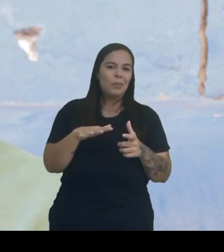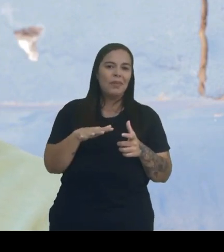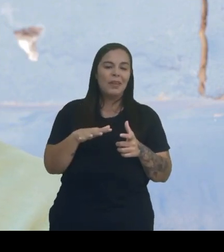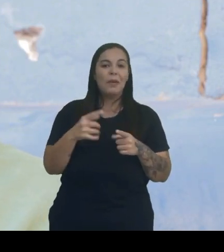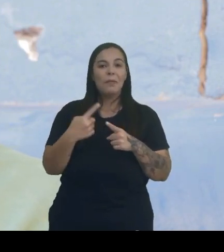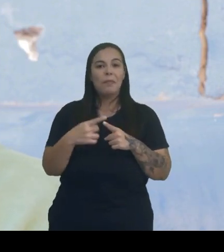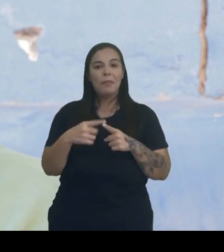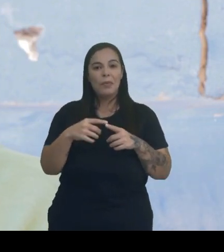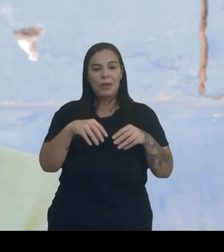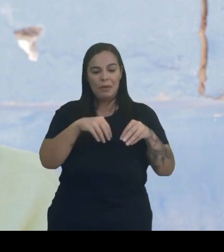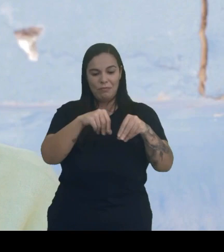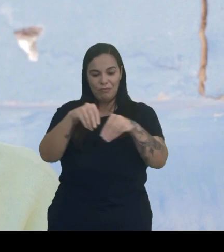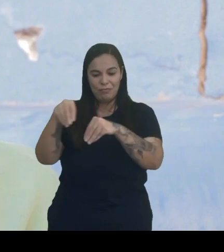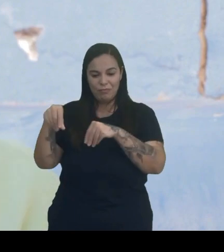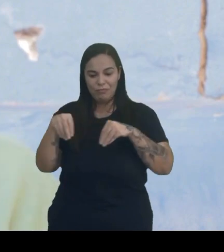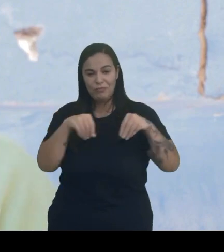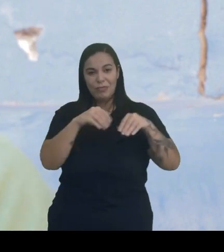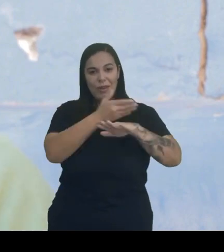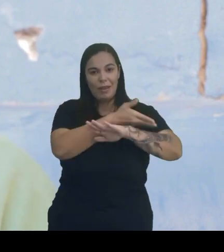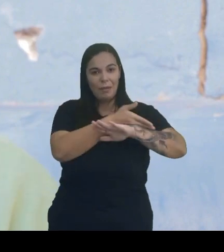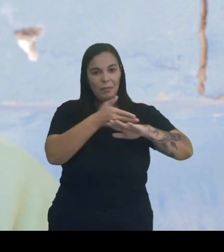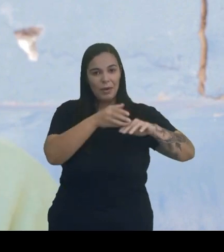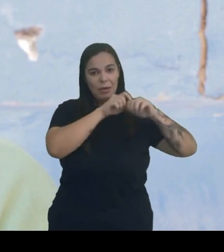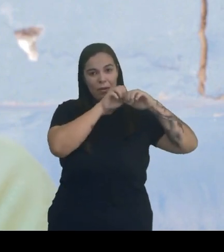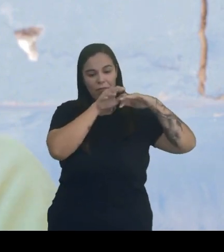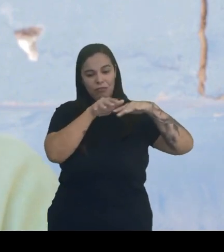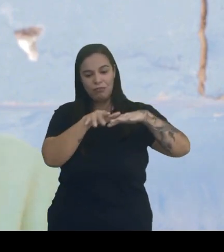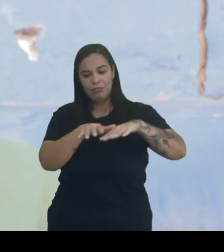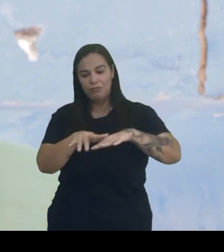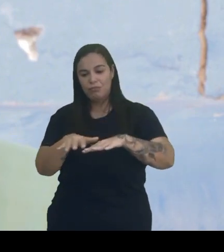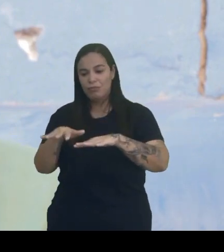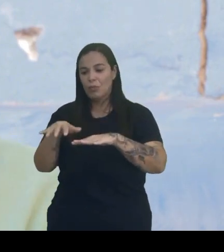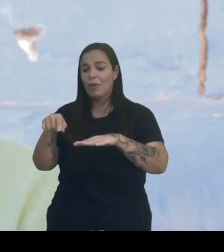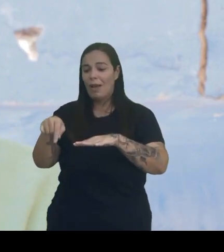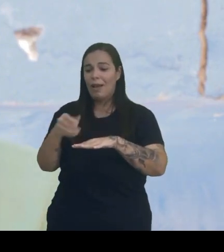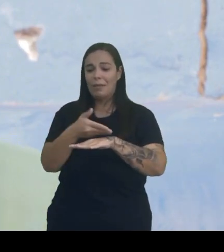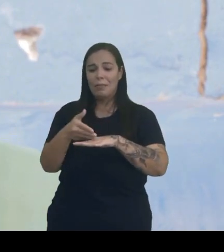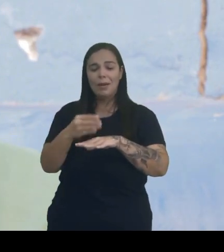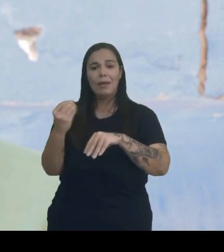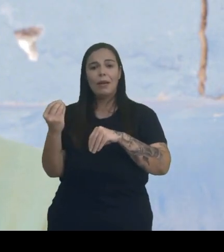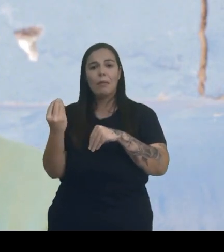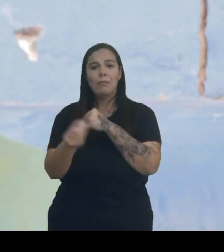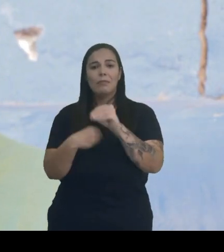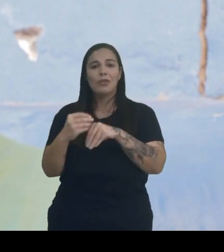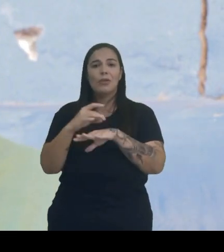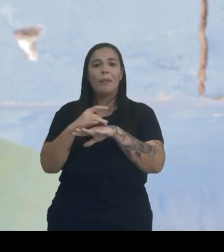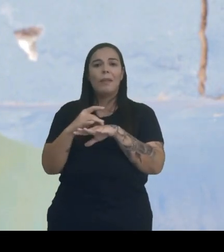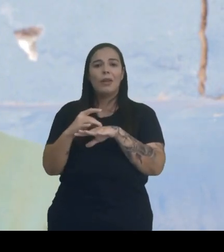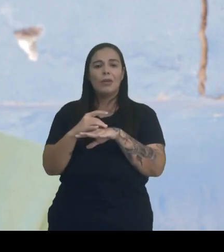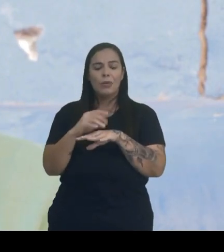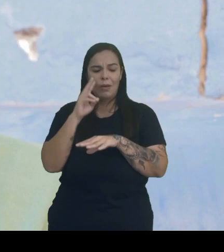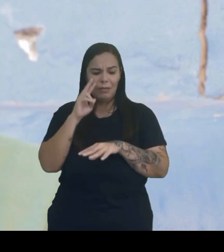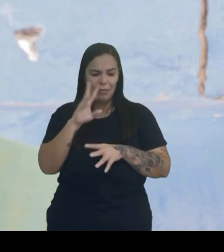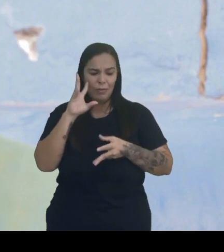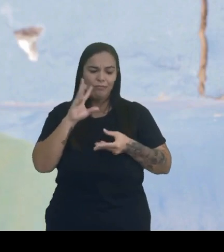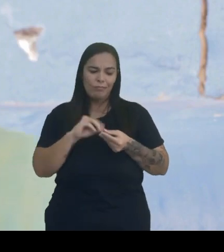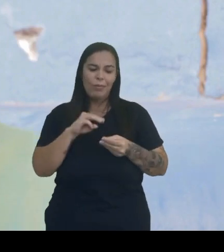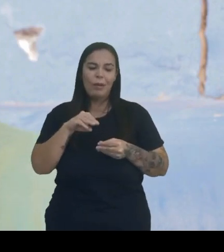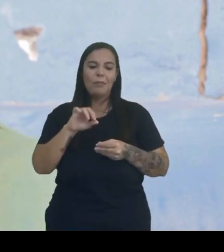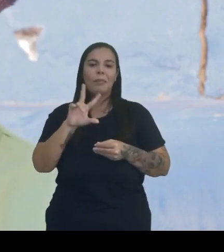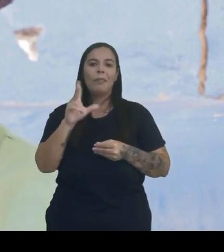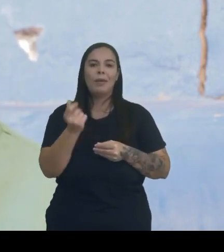quando dá a ressaca que desce a areia branca fica toda malhada, entre preto e branco, aí botaram o nome de Malha. Depois vem um caminho